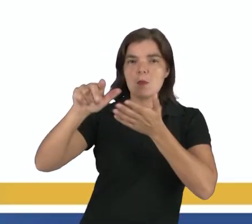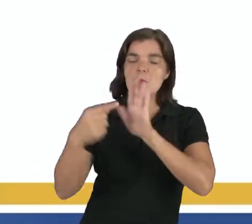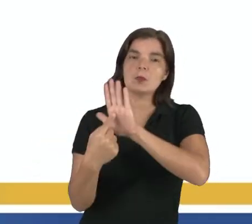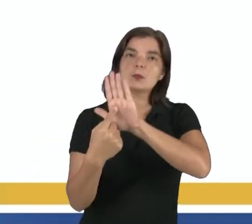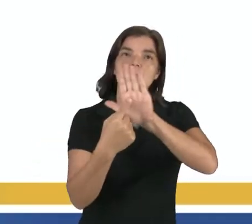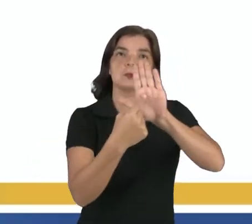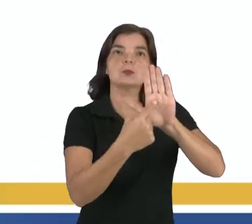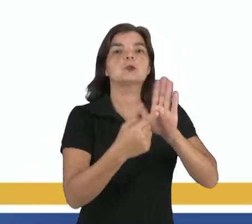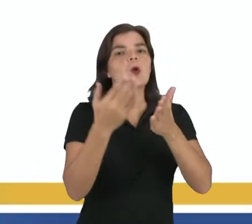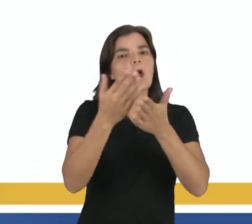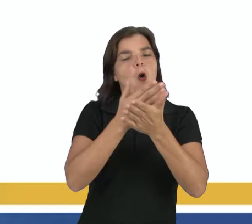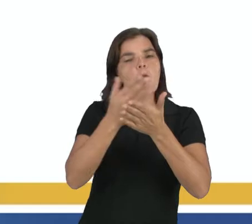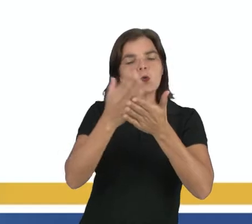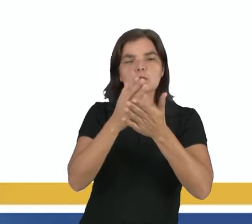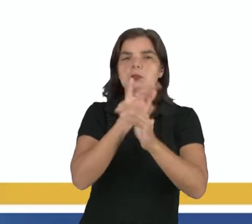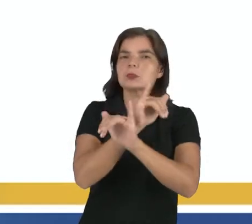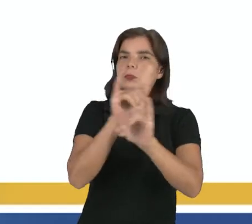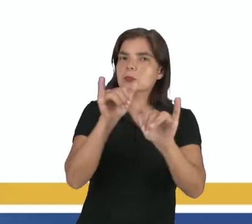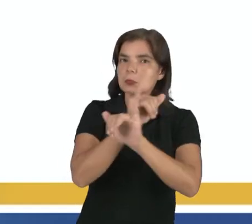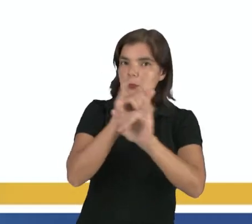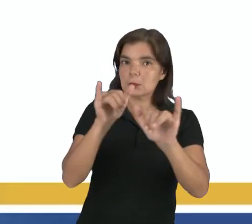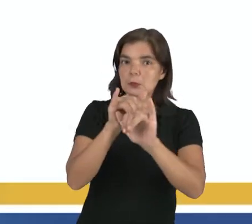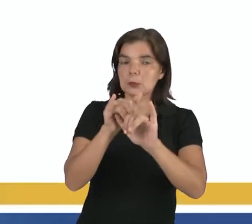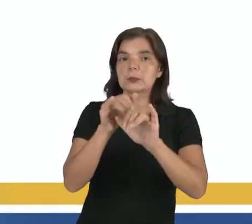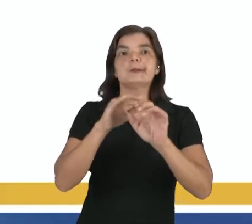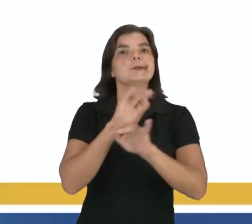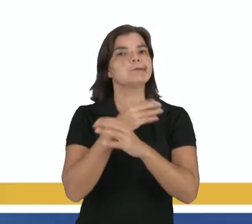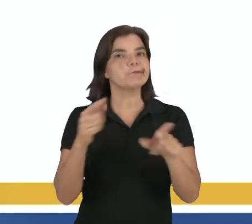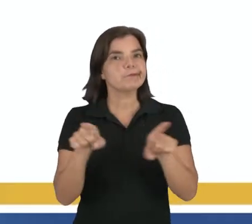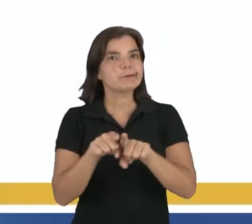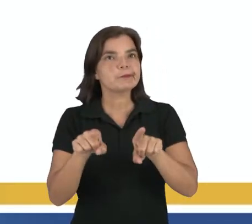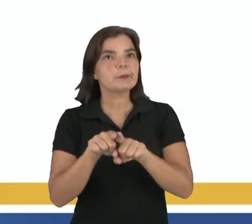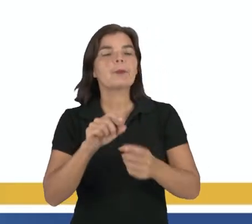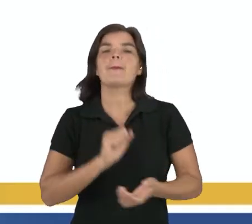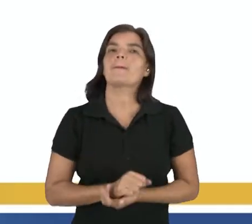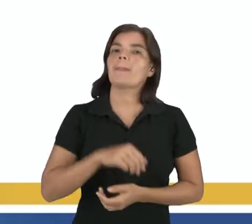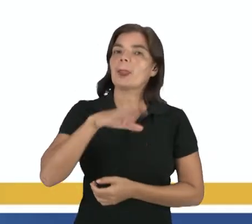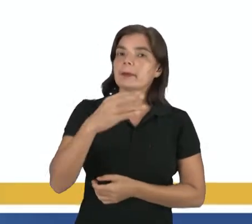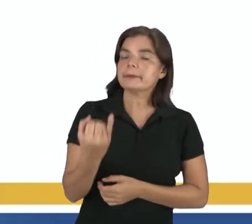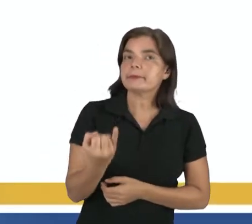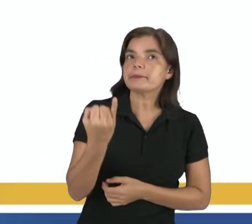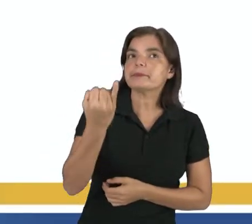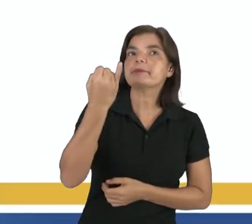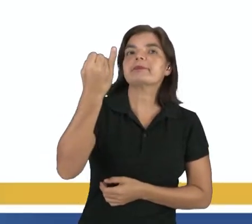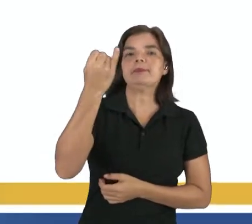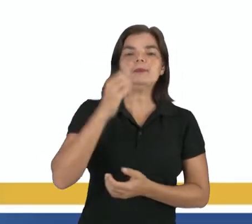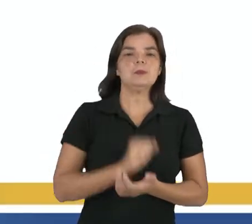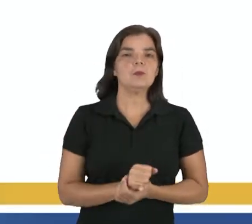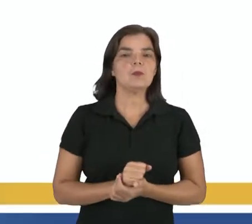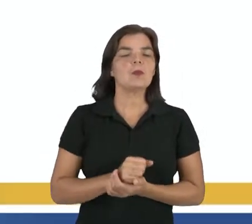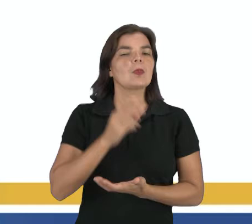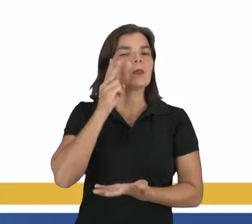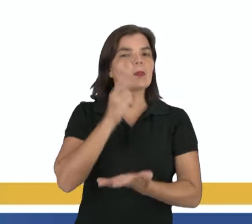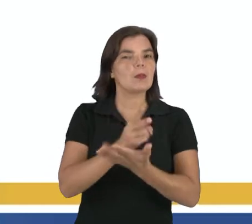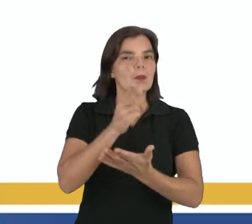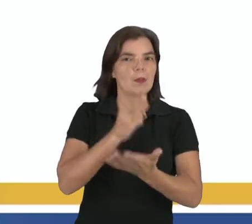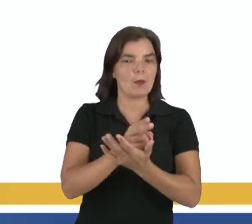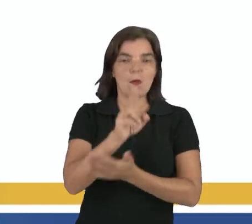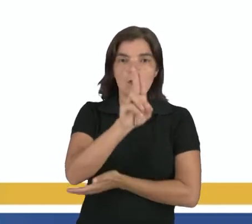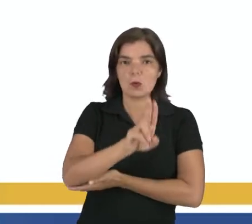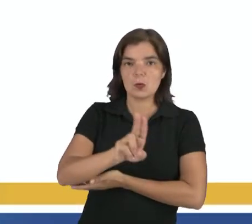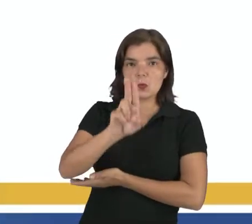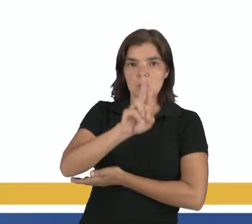de representar algumas informações e dados, sendo que são mais importantes, geralmente os